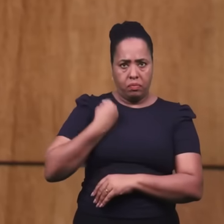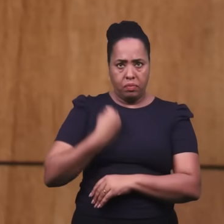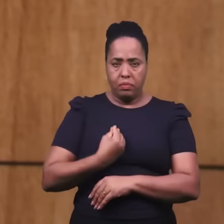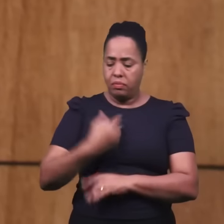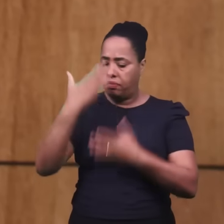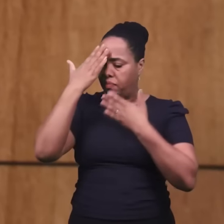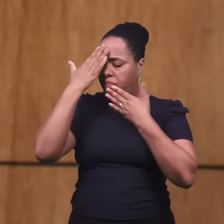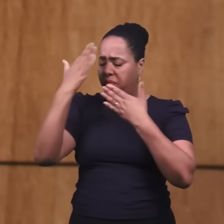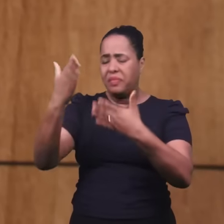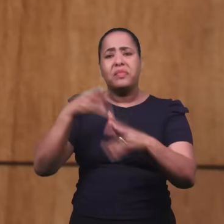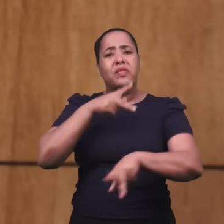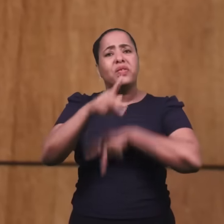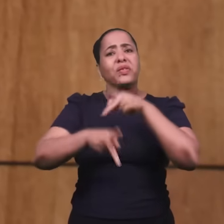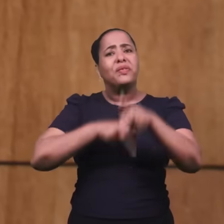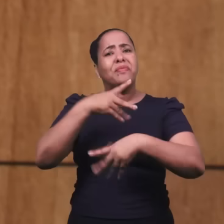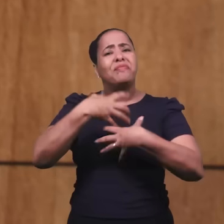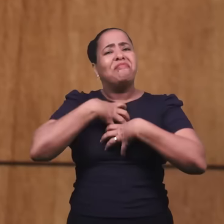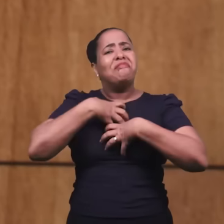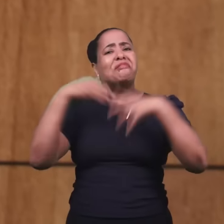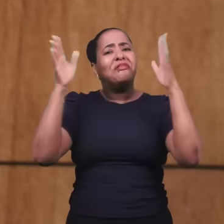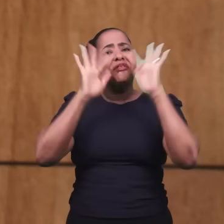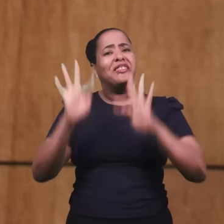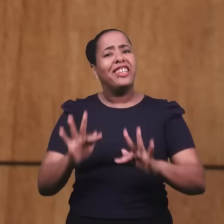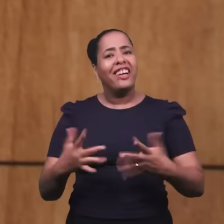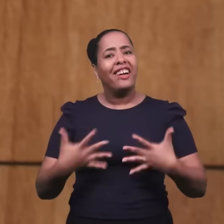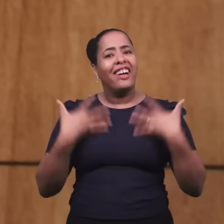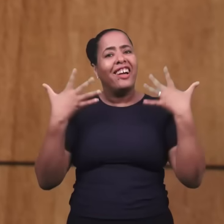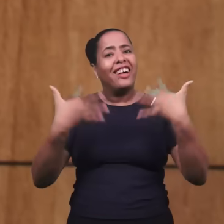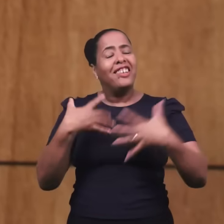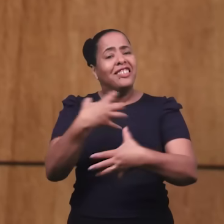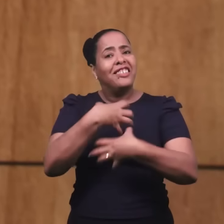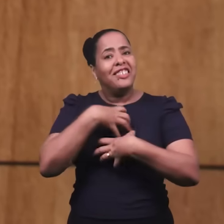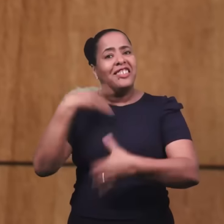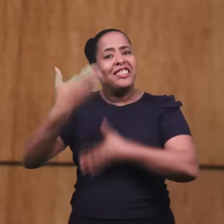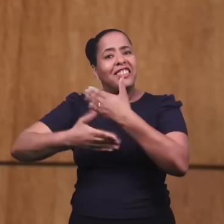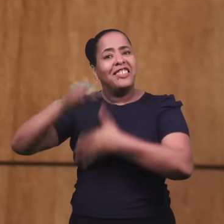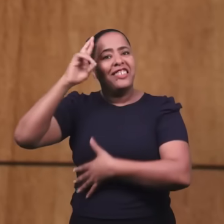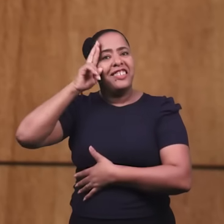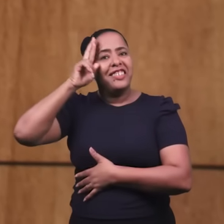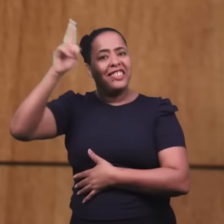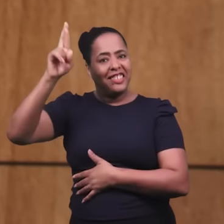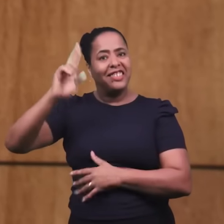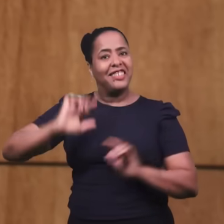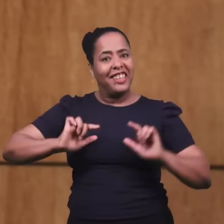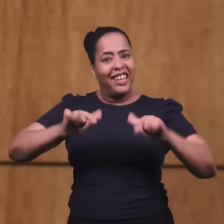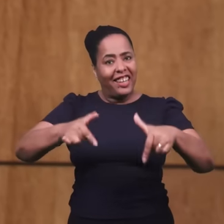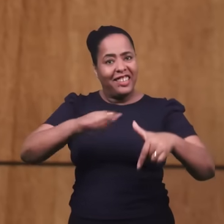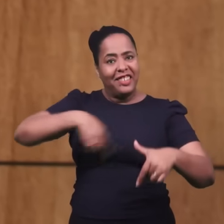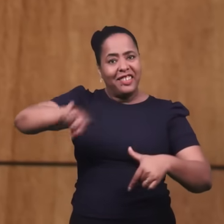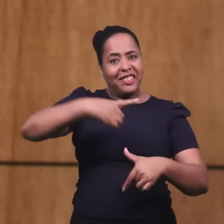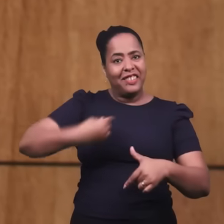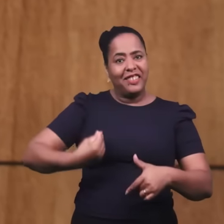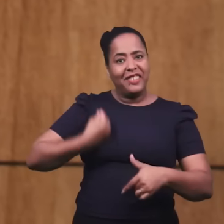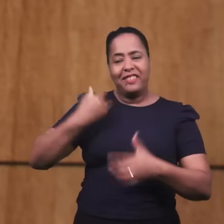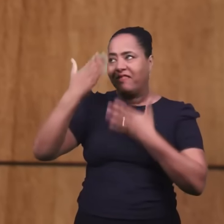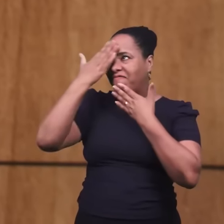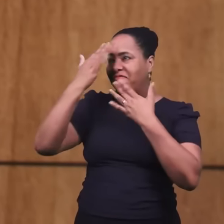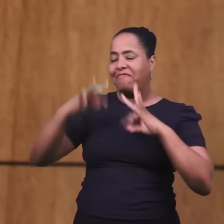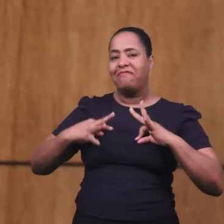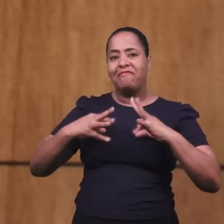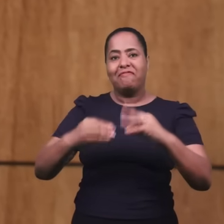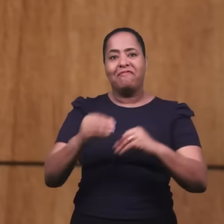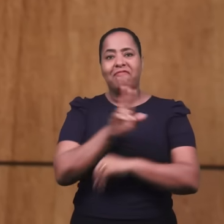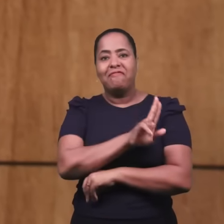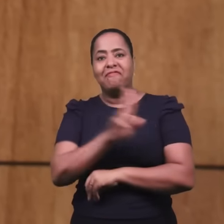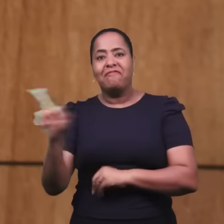porque somos um povo feliz, um povo alegre, porque temos a presença do Senhor no meio de nós. Nós te bendizemos por tudo, em nome